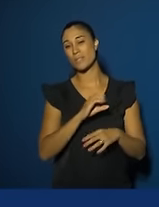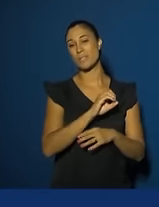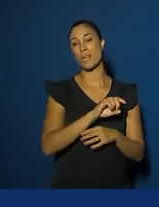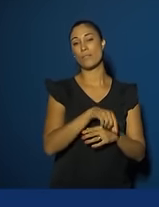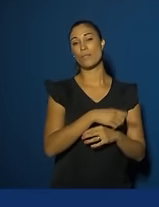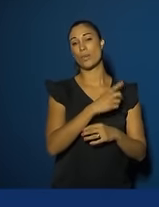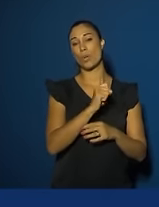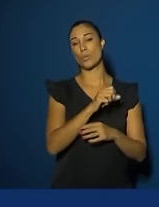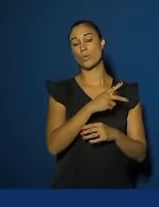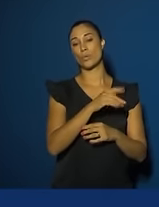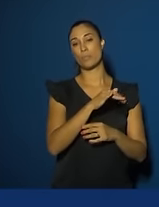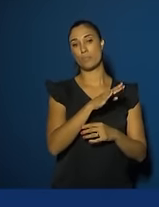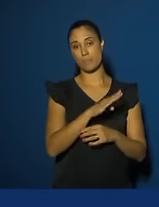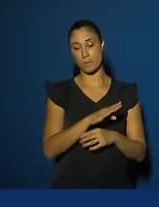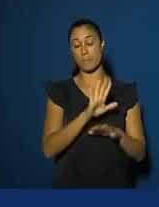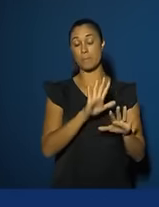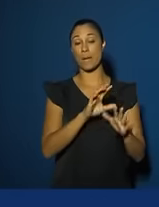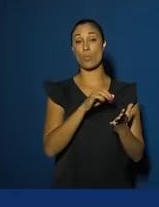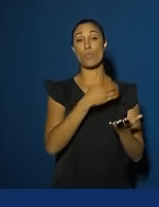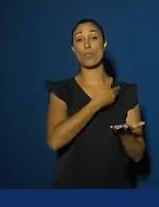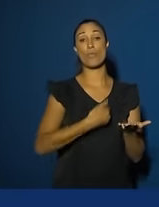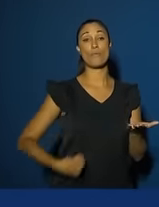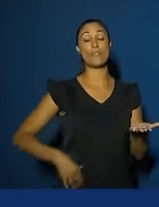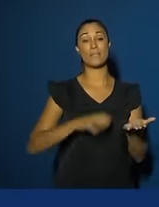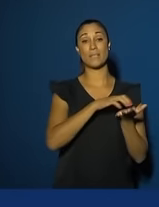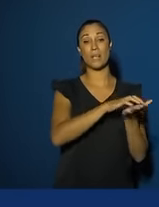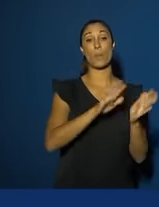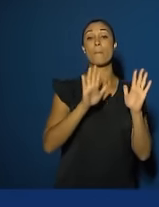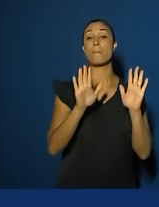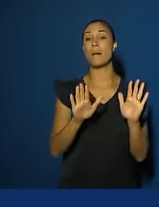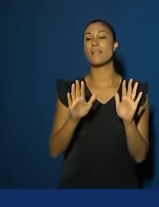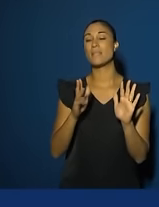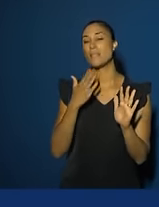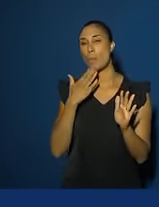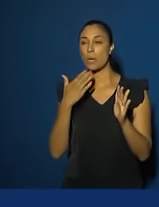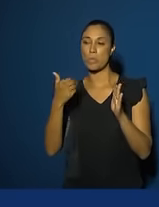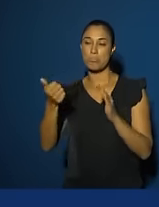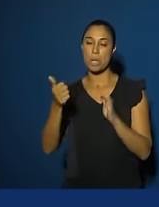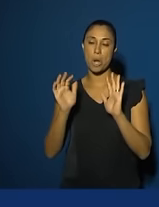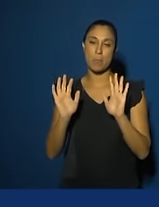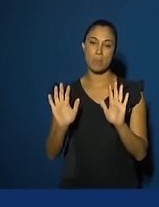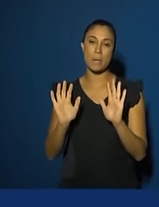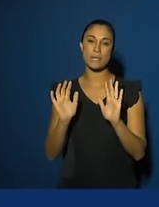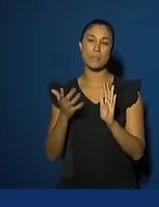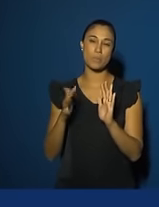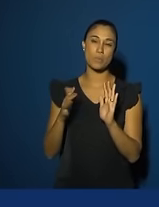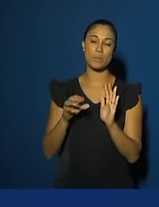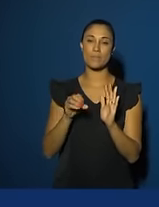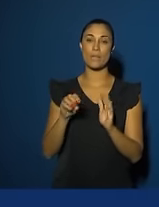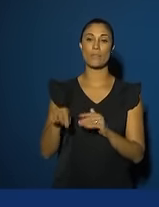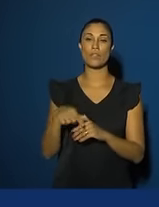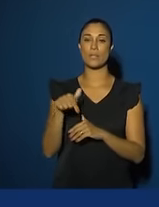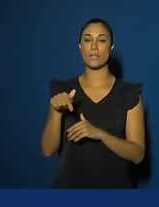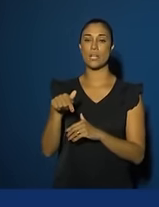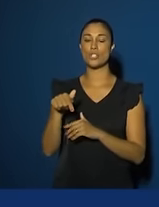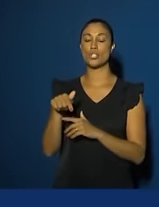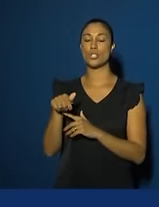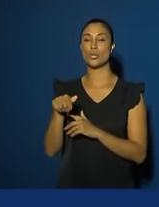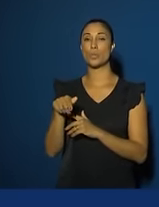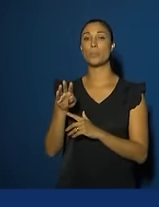0,8 do PIB para o governo Central Nossa estimativa no BTG tá um pouco melhor eh mas é mais ou menos 0,7 do PIB de